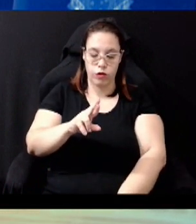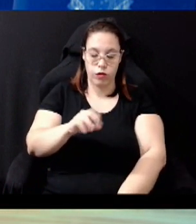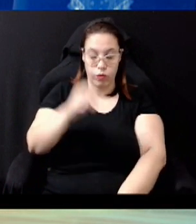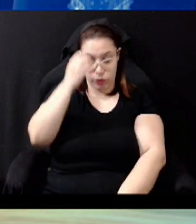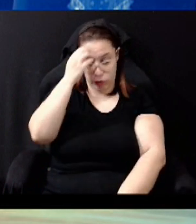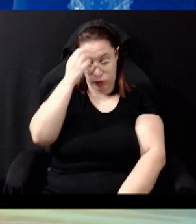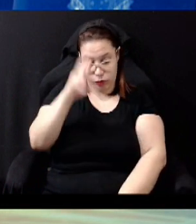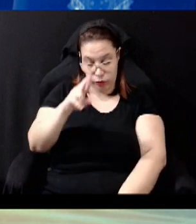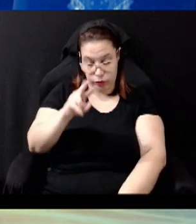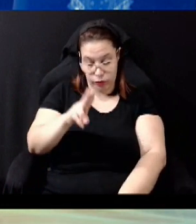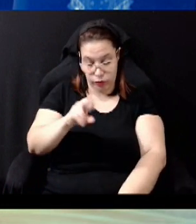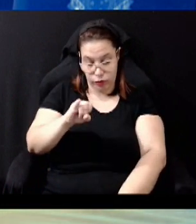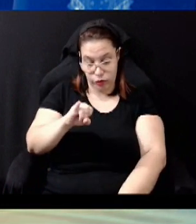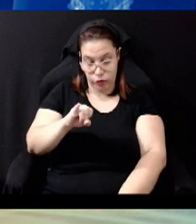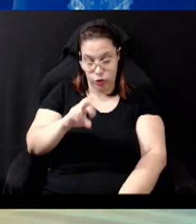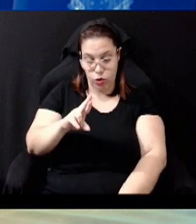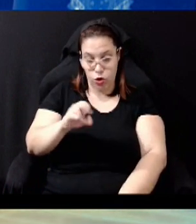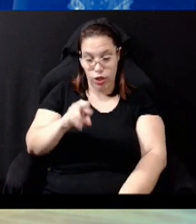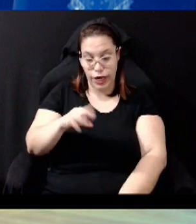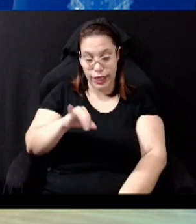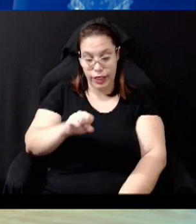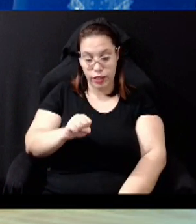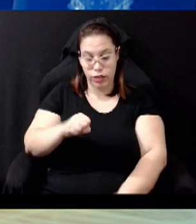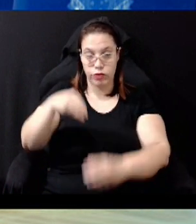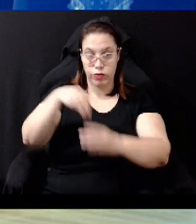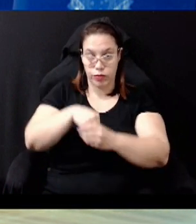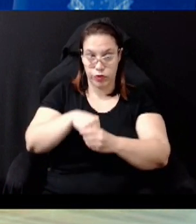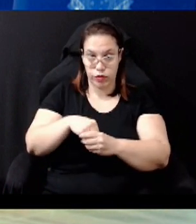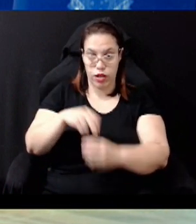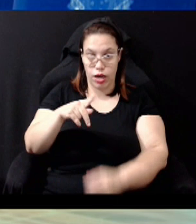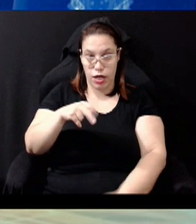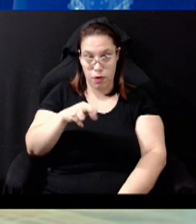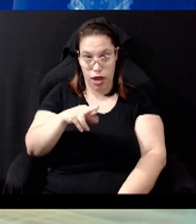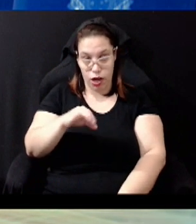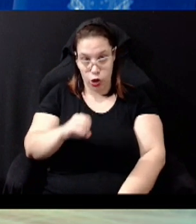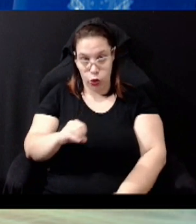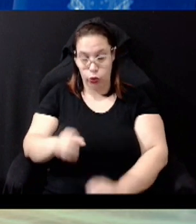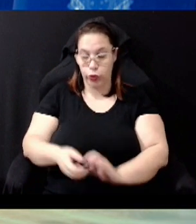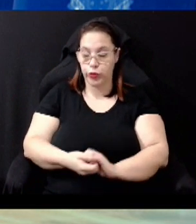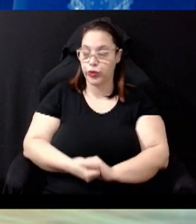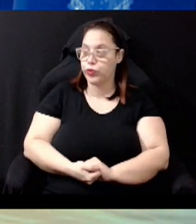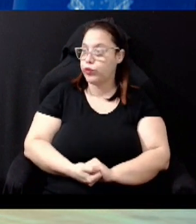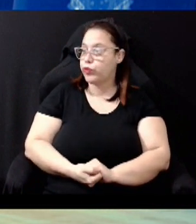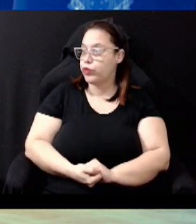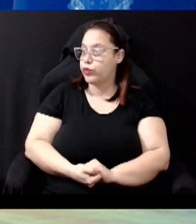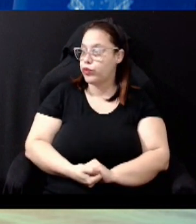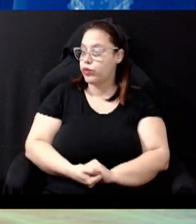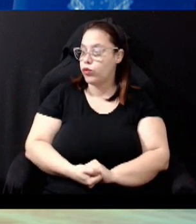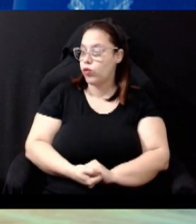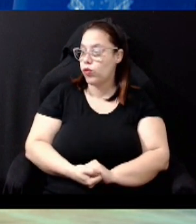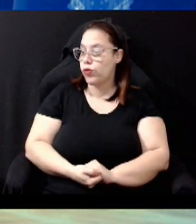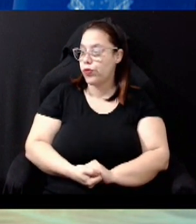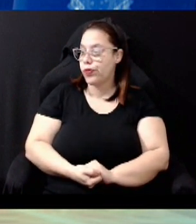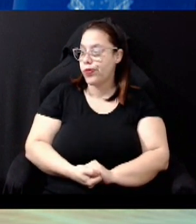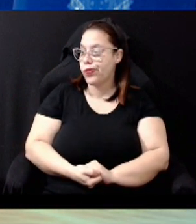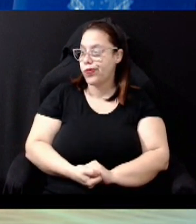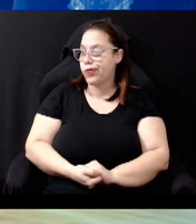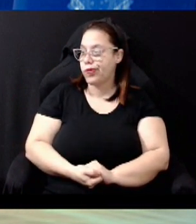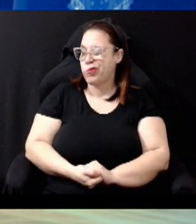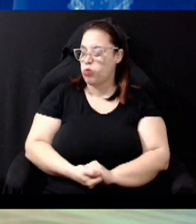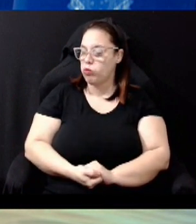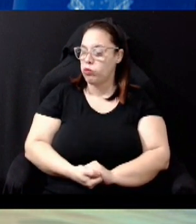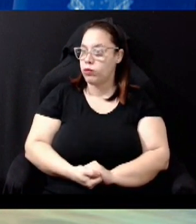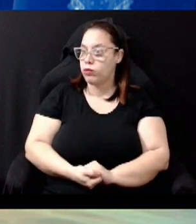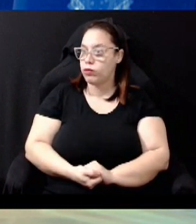Parque Universitário, dentro do Shopping Espaço Ouro Verde, no primeiro andar, de segunda a sexta-feira, das 8h da manhã